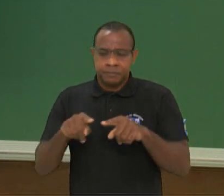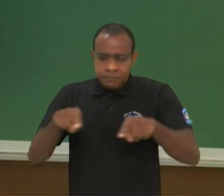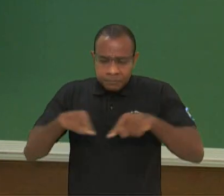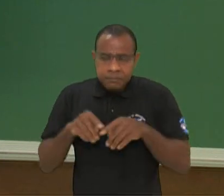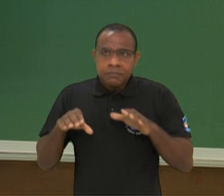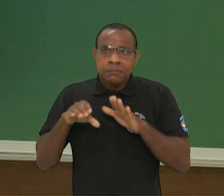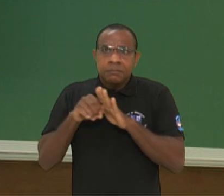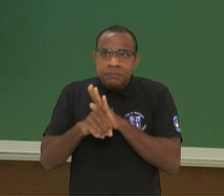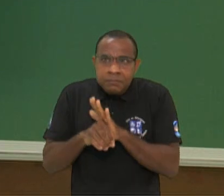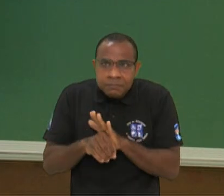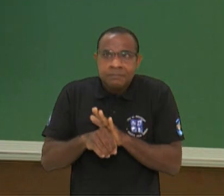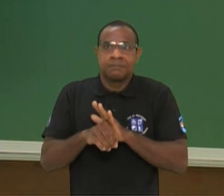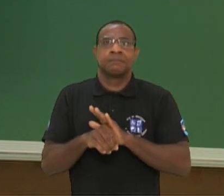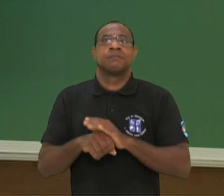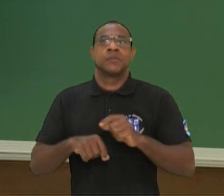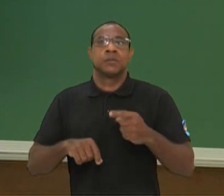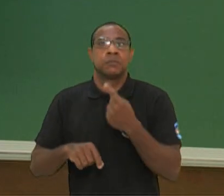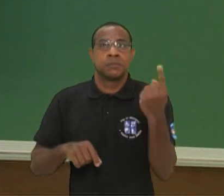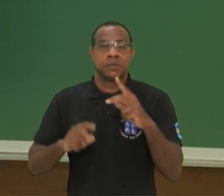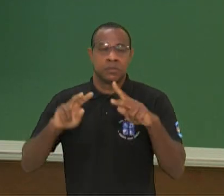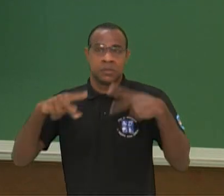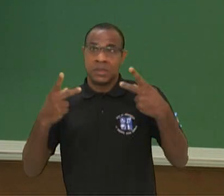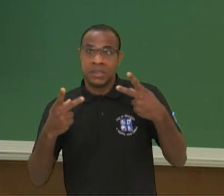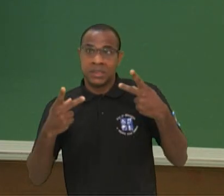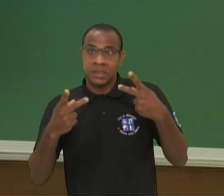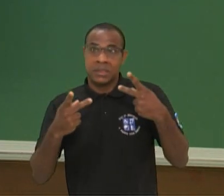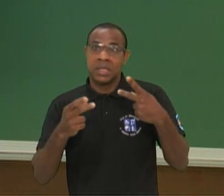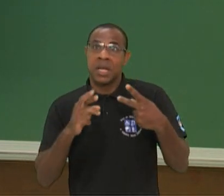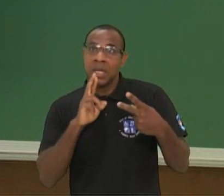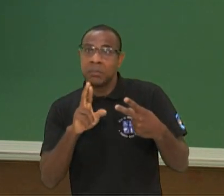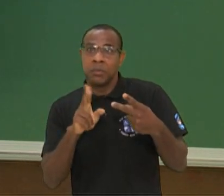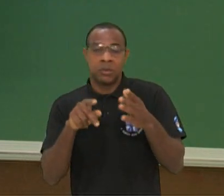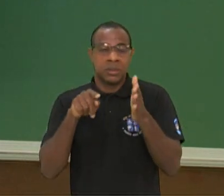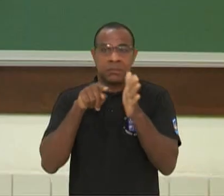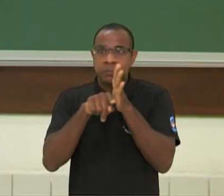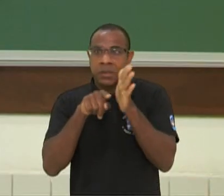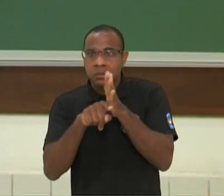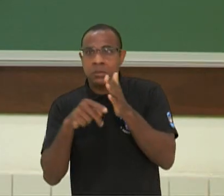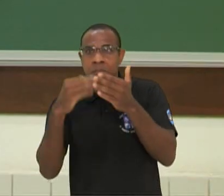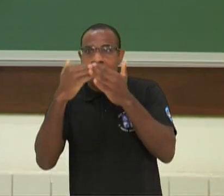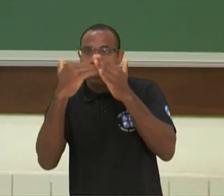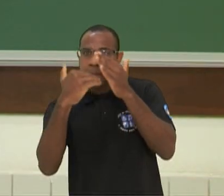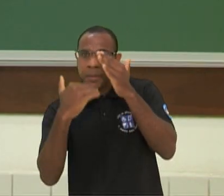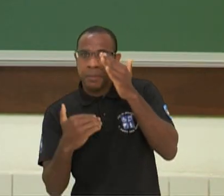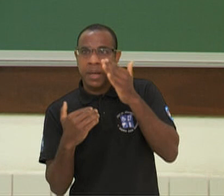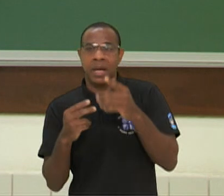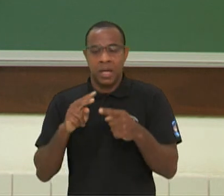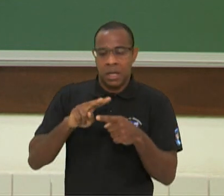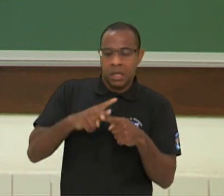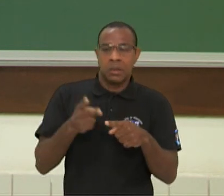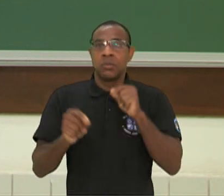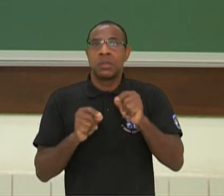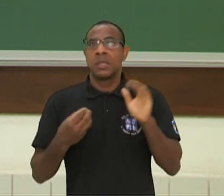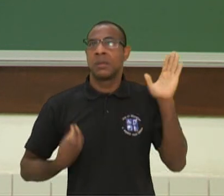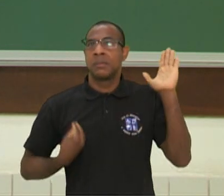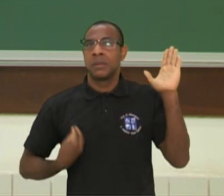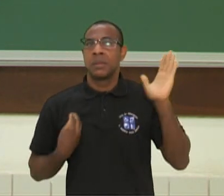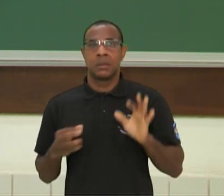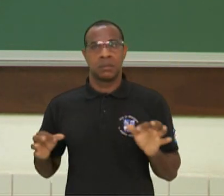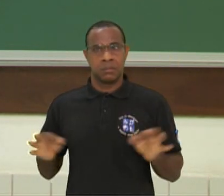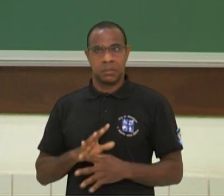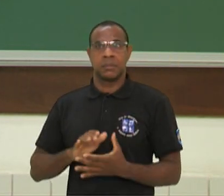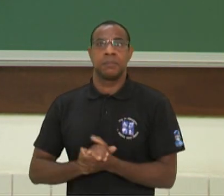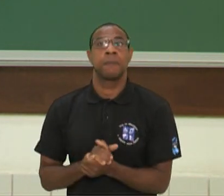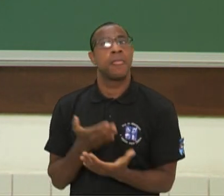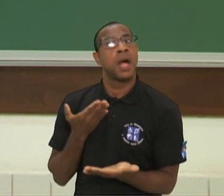responde o questionário e pronto, a sua presença já está confirmada. Bem, na aula passada nós iniciamos falando um